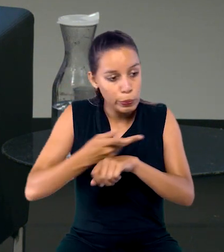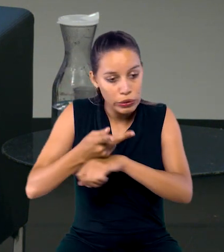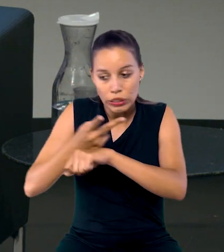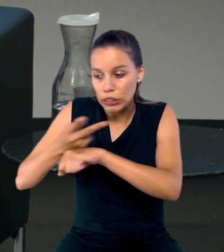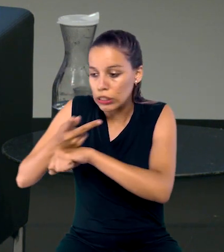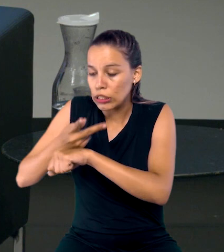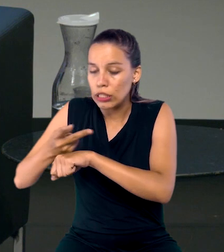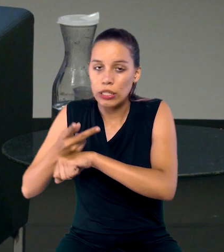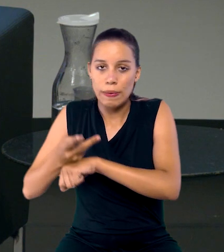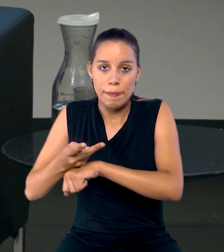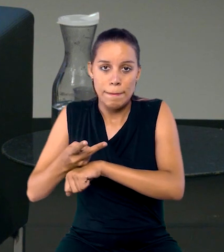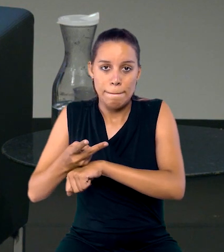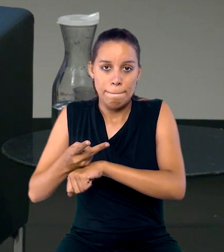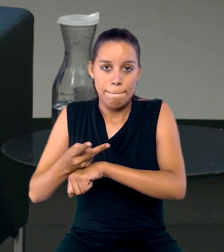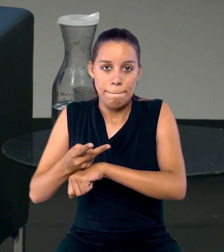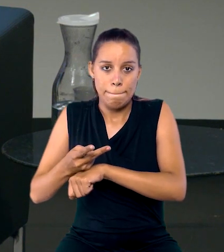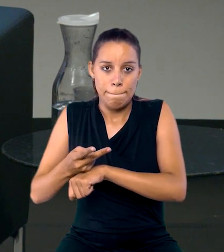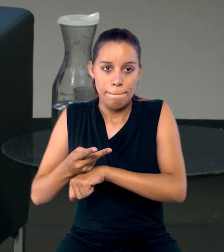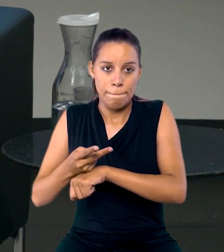buscar na guerra